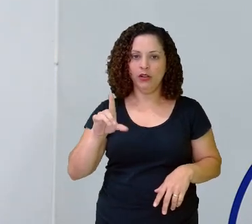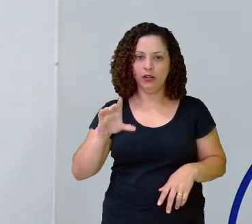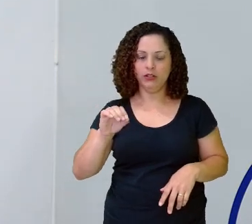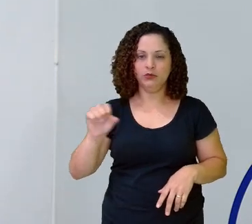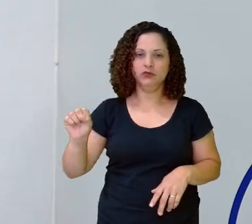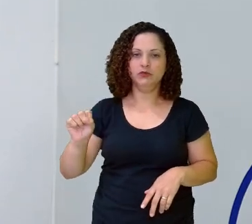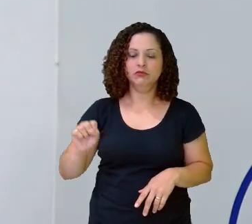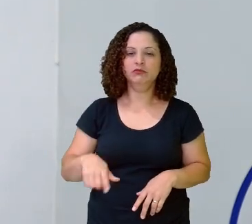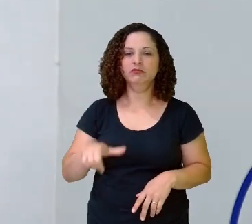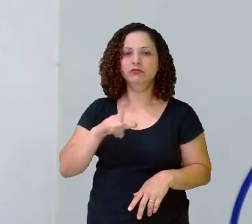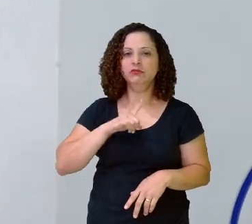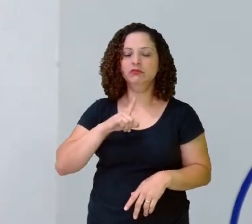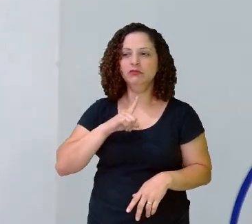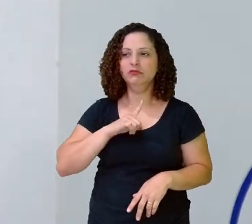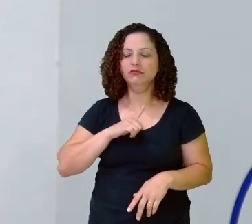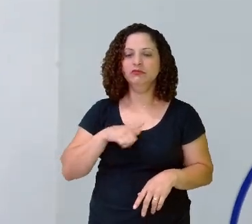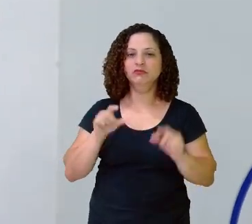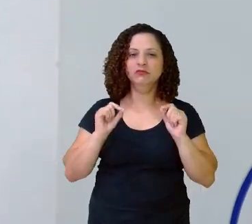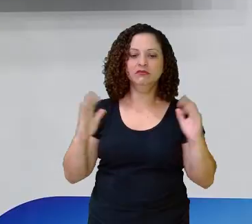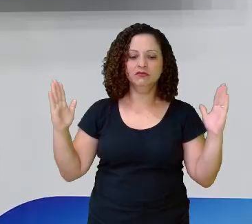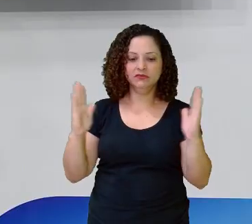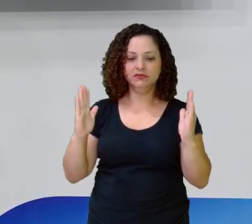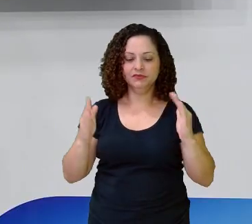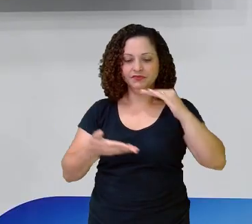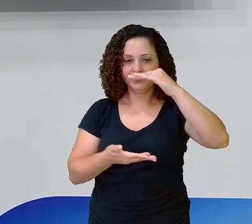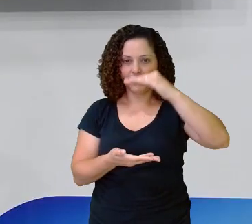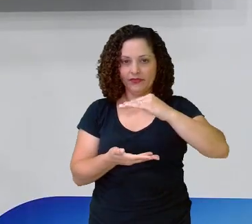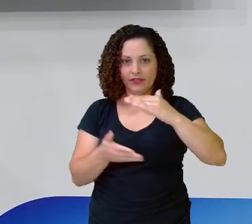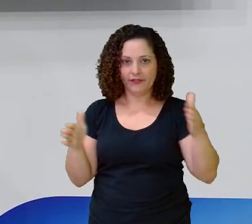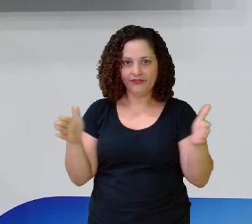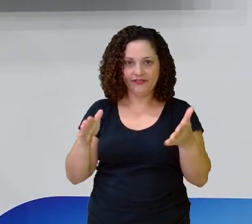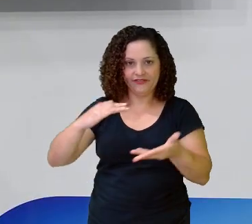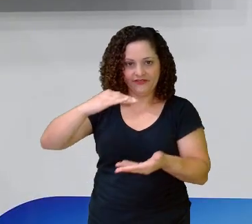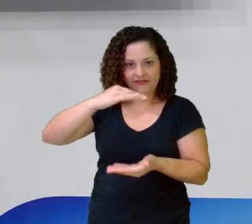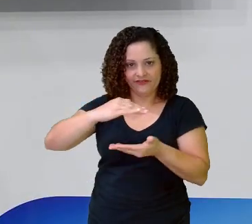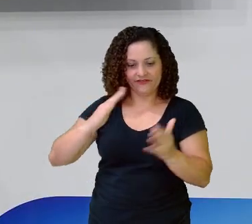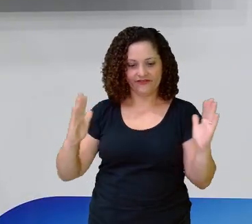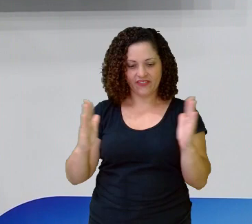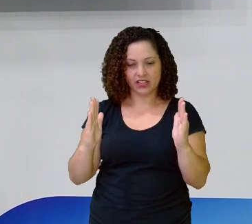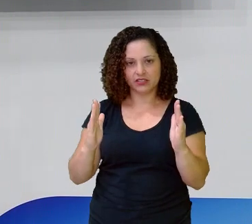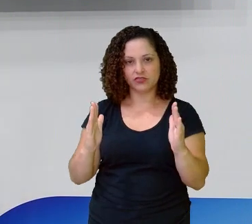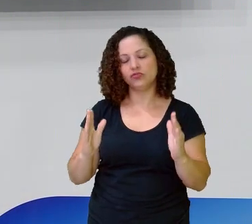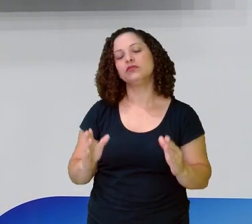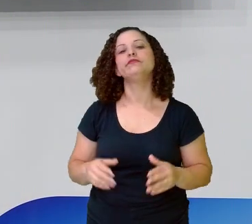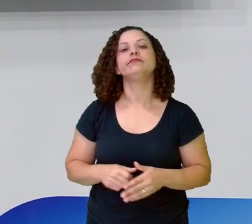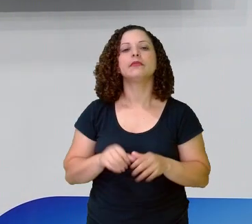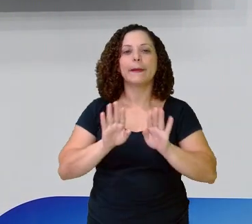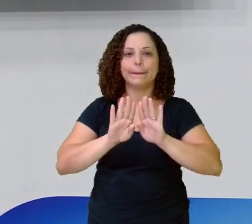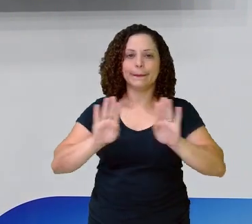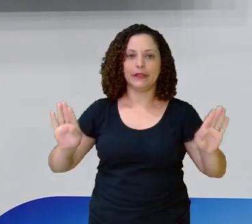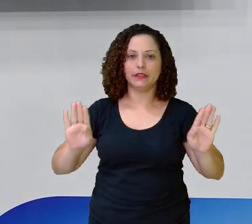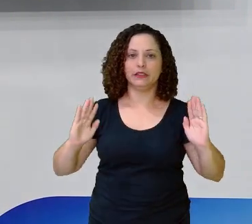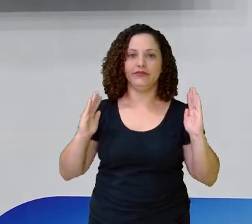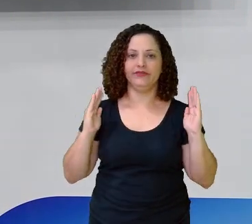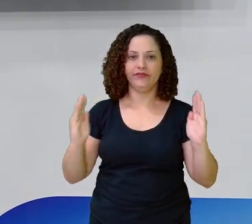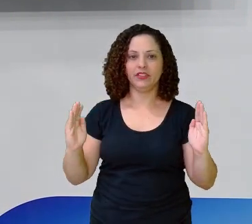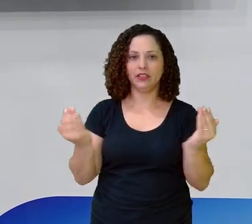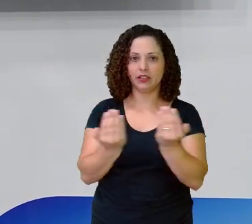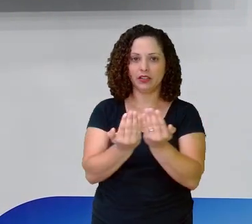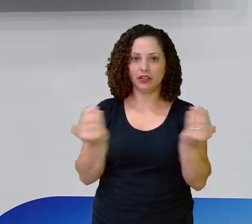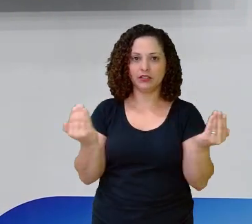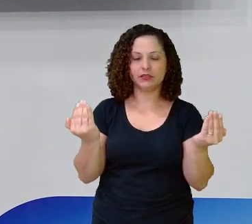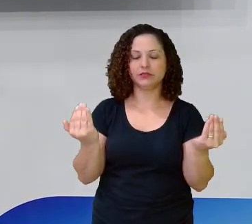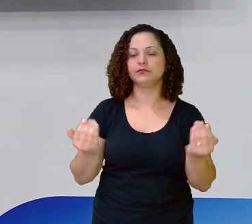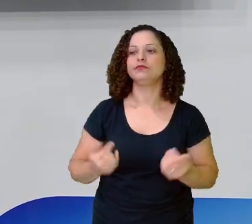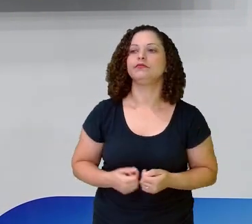faces de figuras planas. Beleza? Depois a gente vai ter outra aula sobre planificação. Aí eu